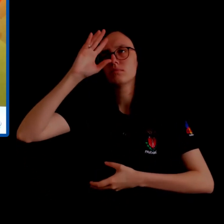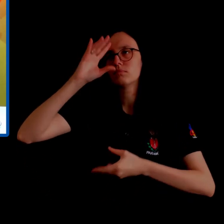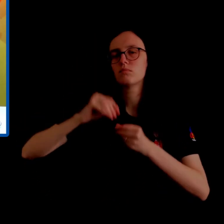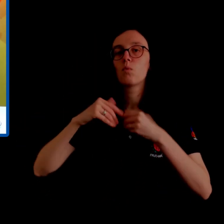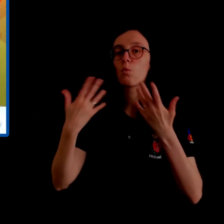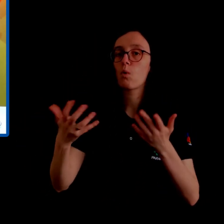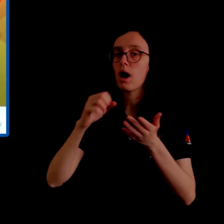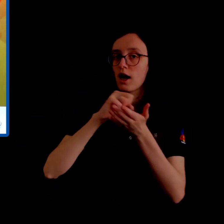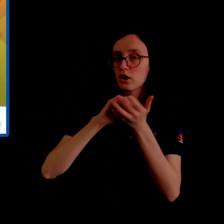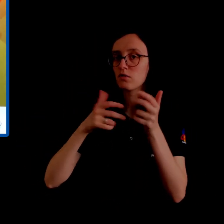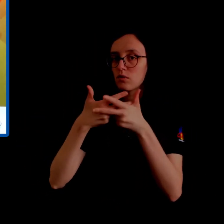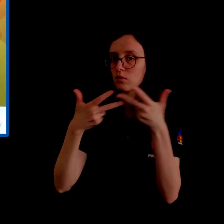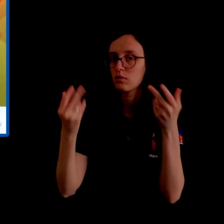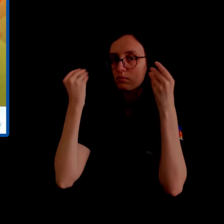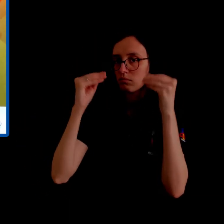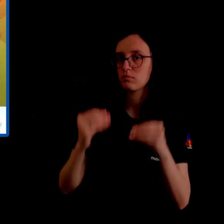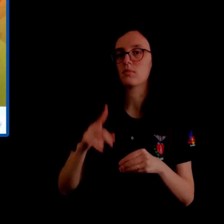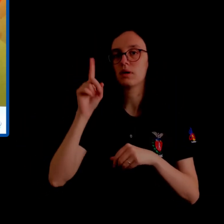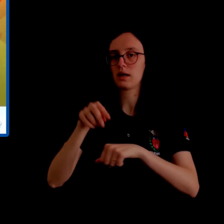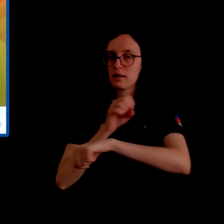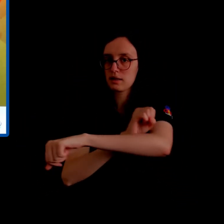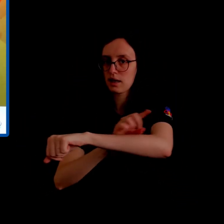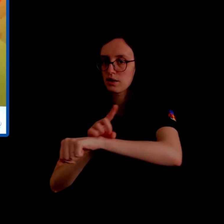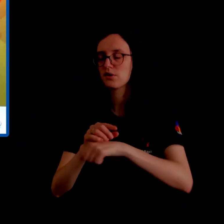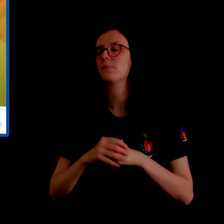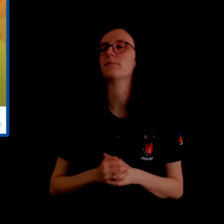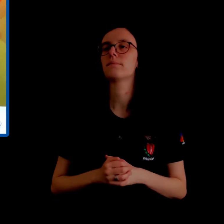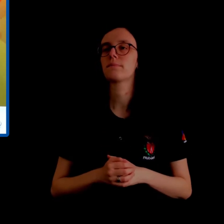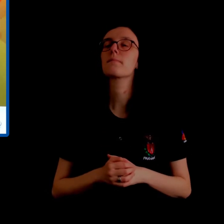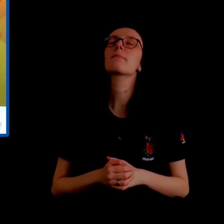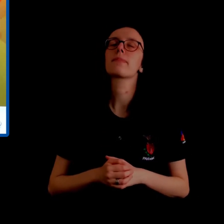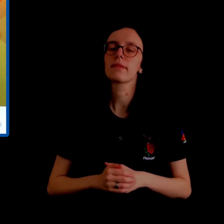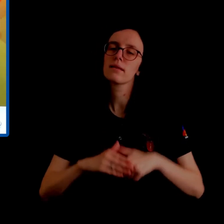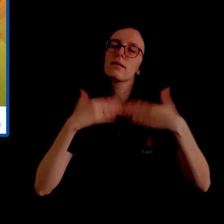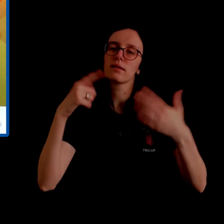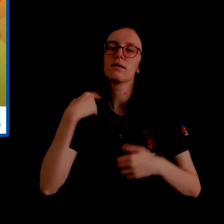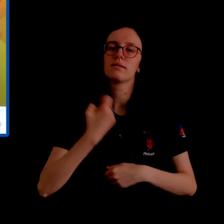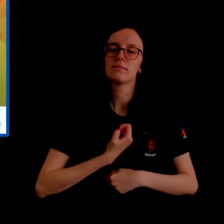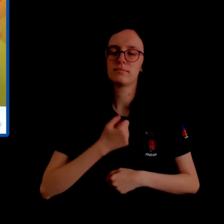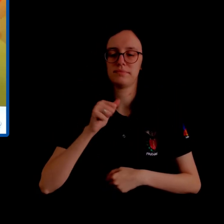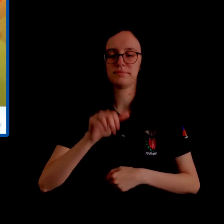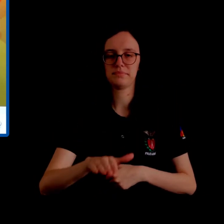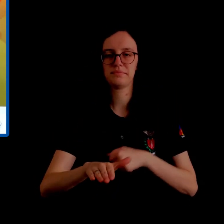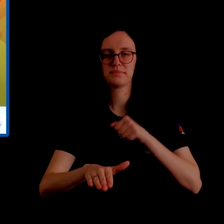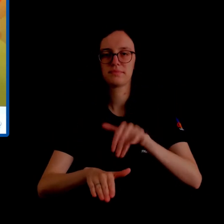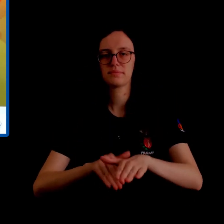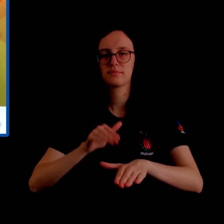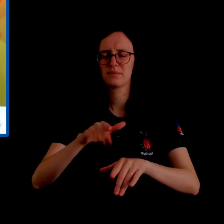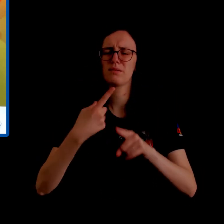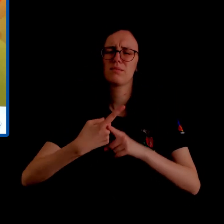atividades que são postadas pela secretaria, e aí a gente vai dando um passo, porque a gente também está